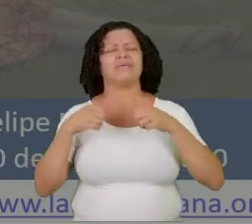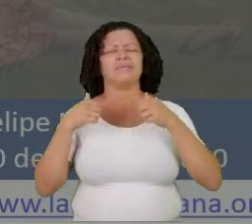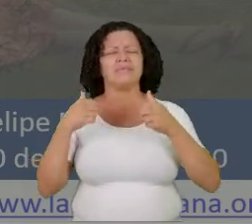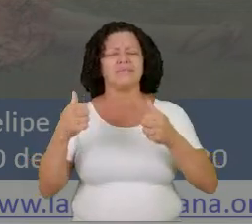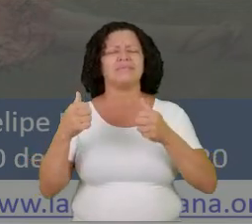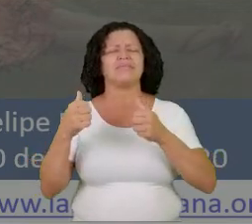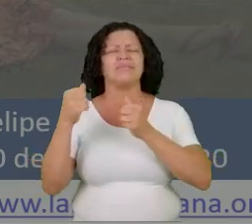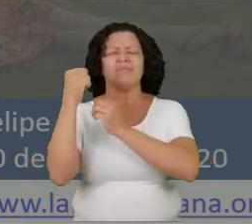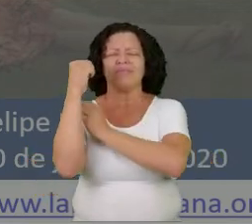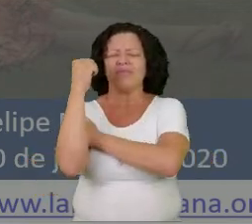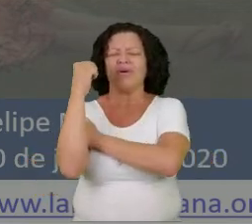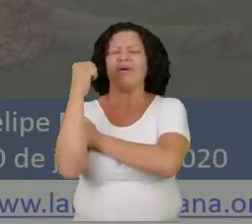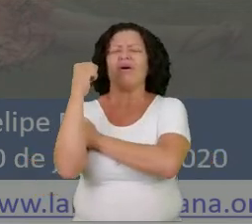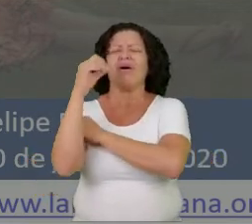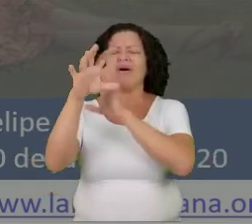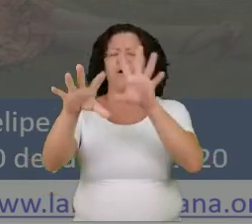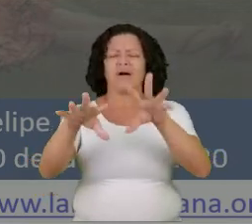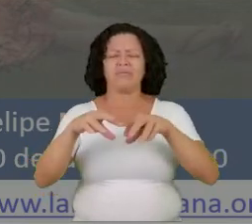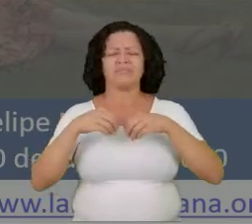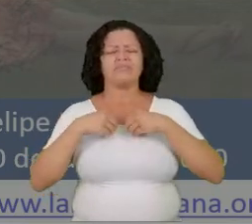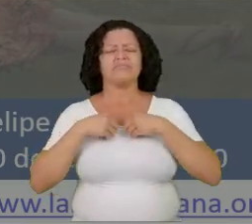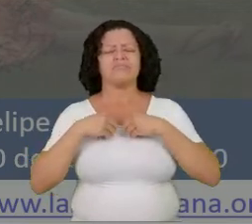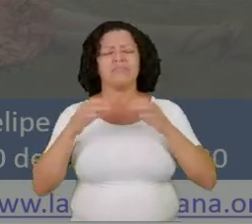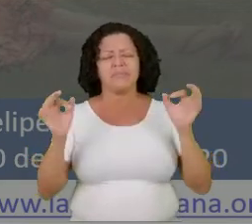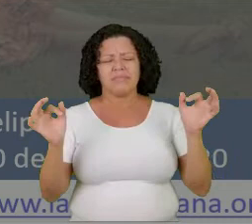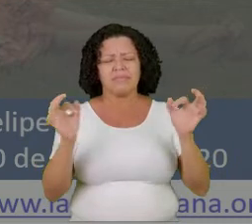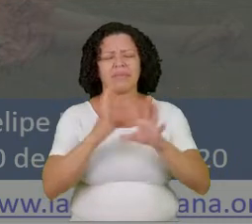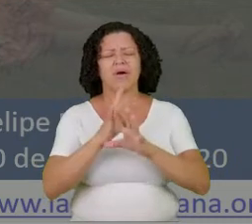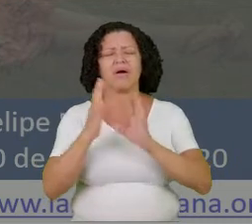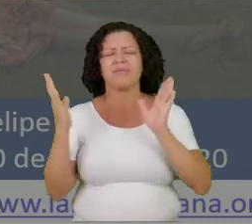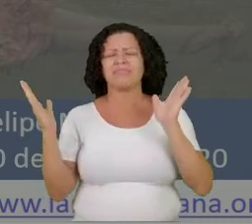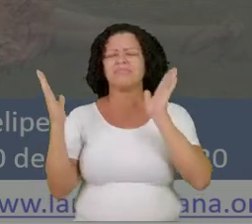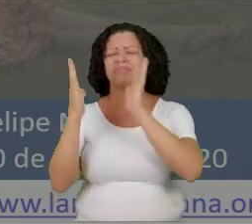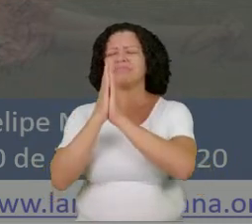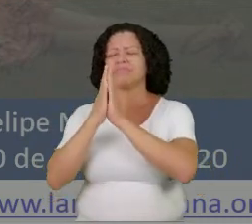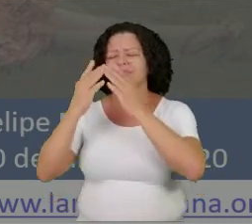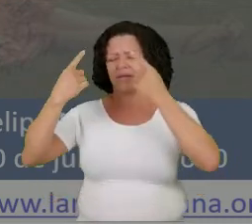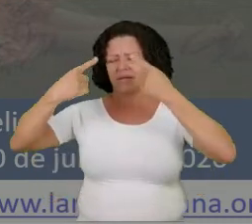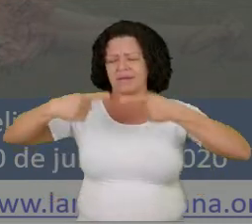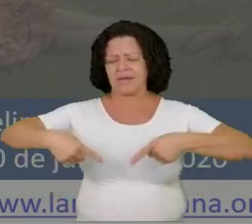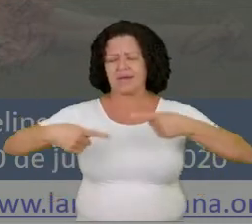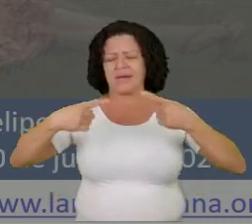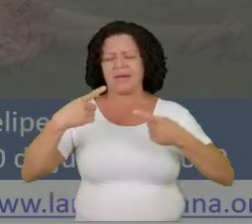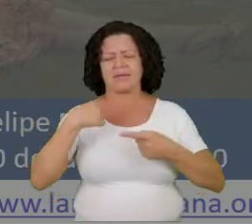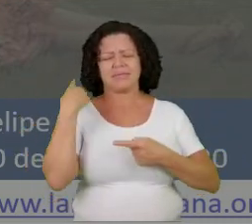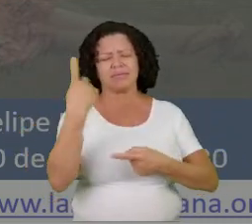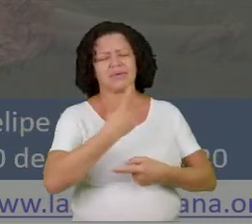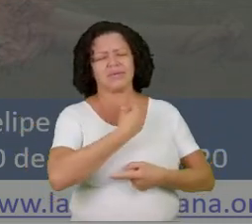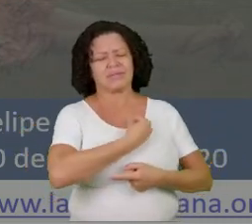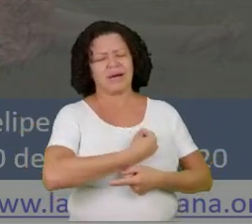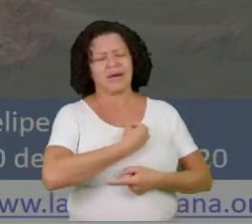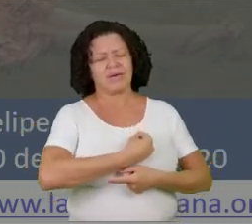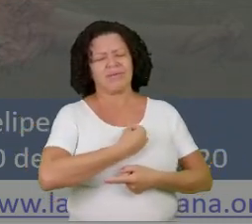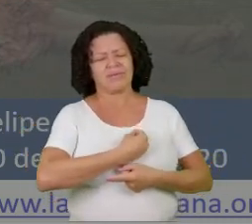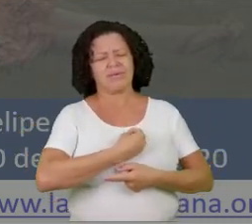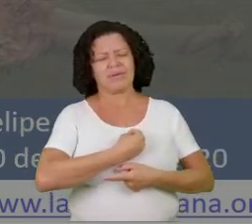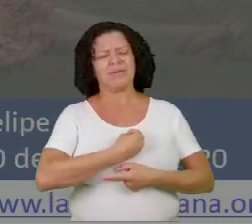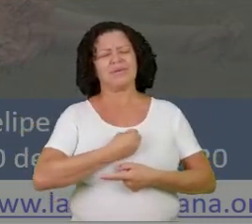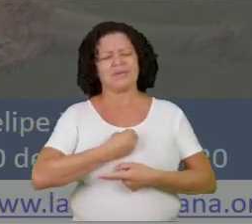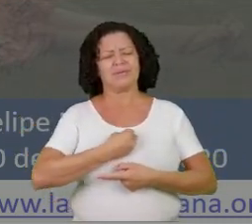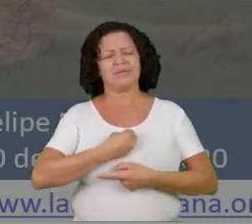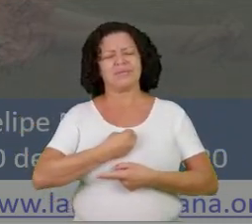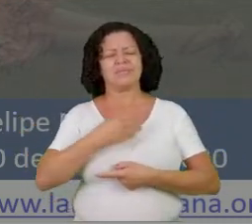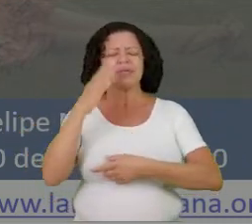fortalecidos, instruídos, prontos para encarar os desafios das nossas vidas,